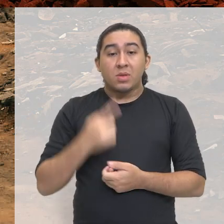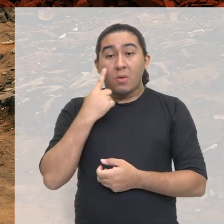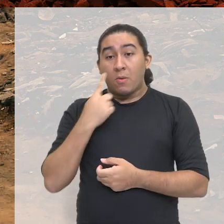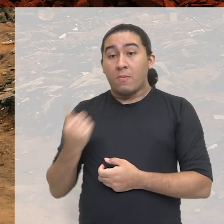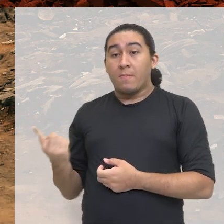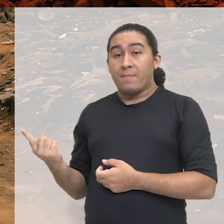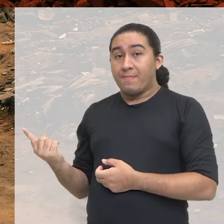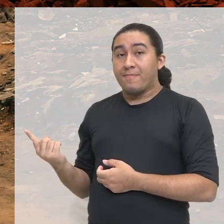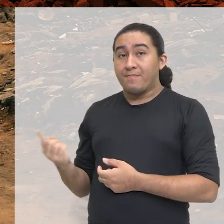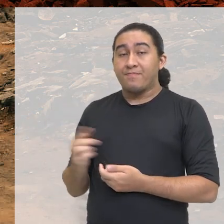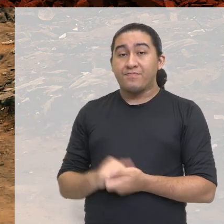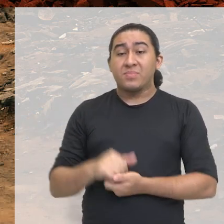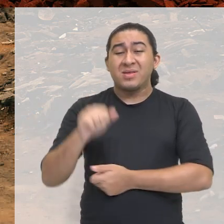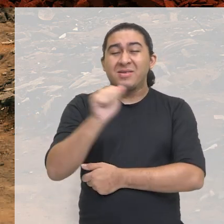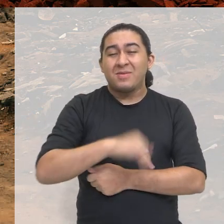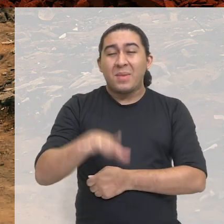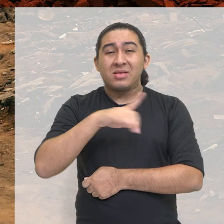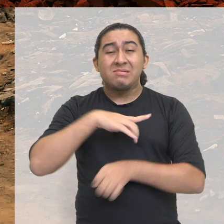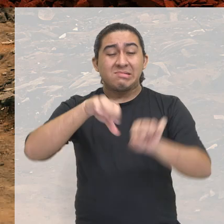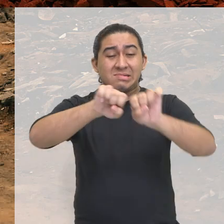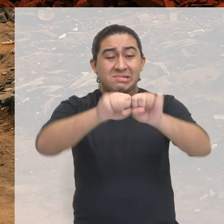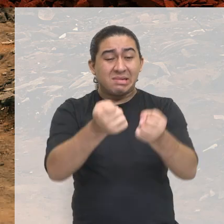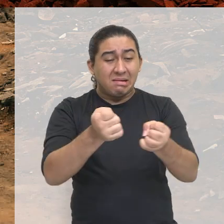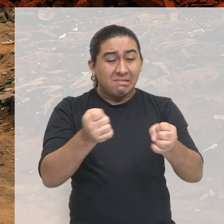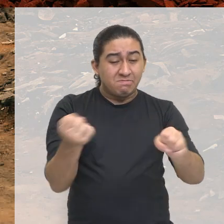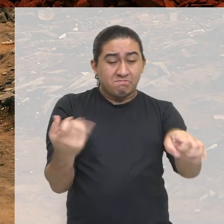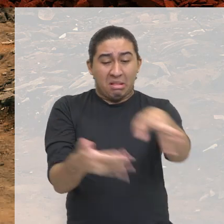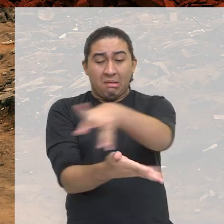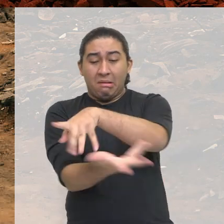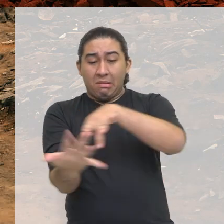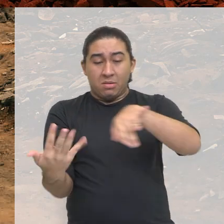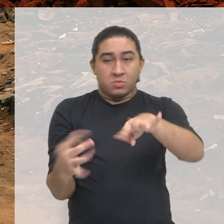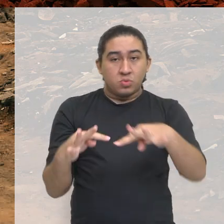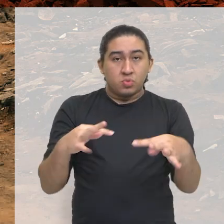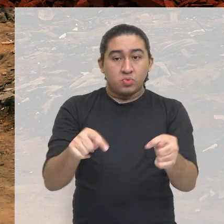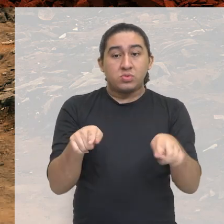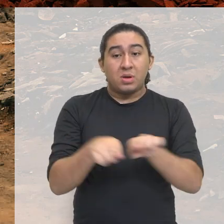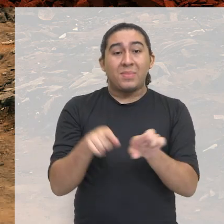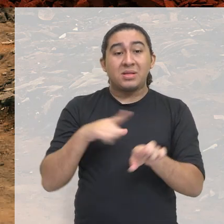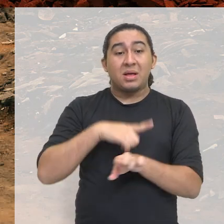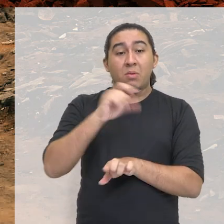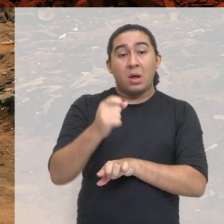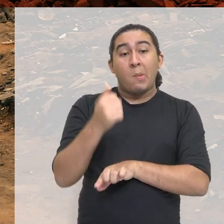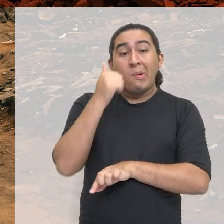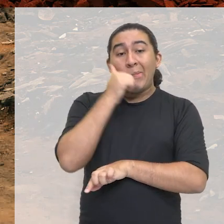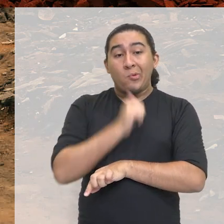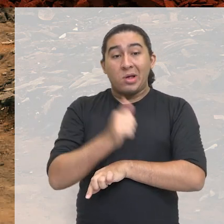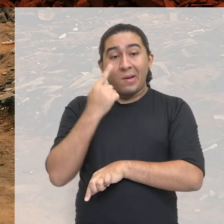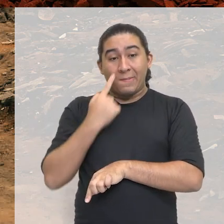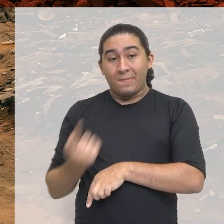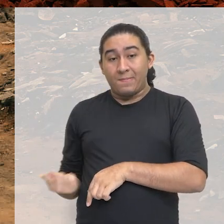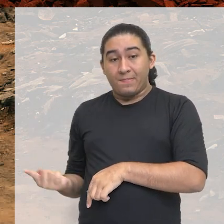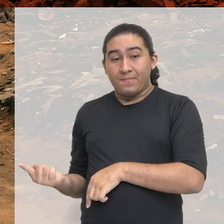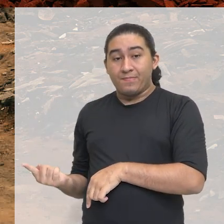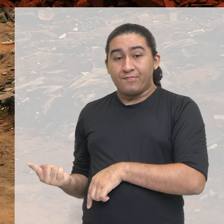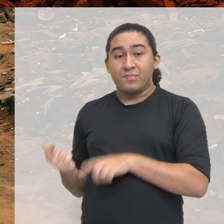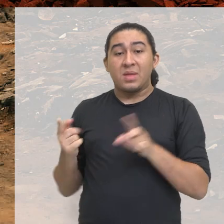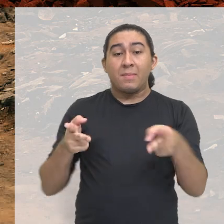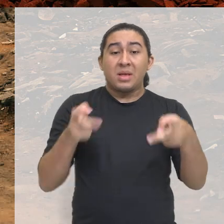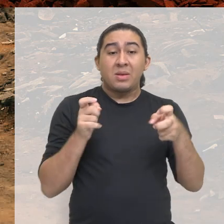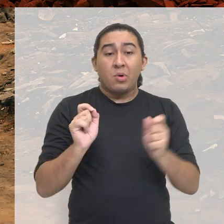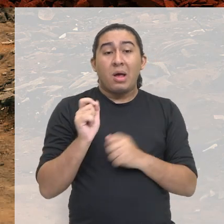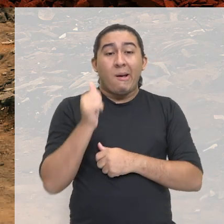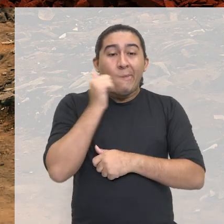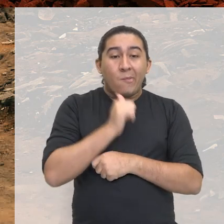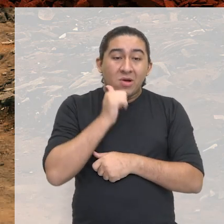aqui em um local em que ele está totalmente destruído. E há ali a presença de uma mulher, que é ao meu lado, né? Em que vocês podem ver que ela